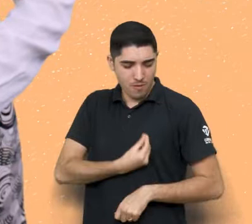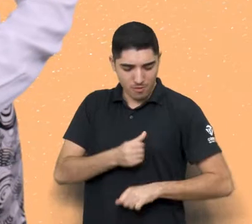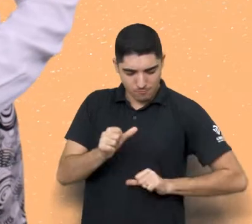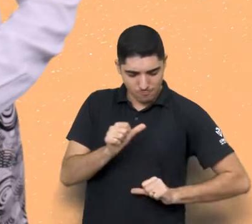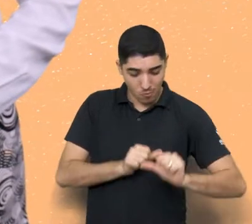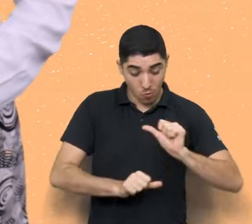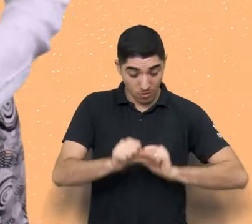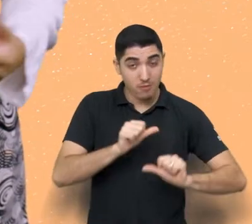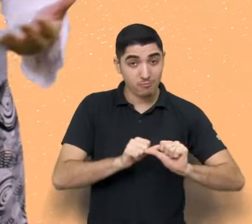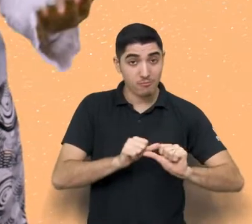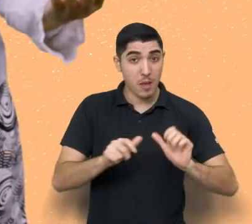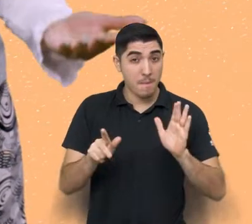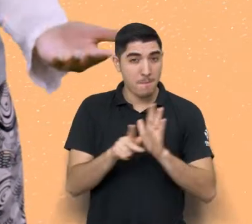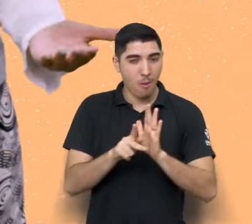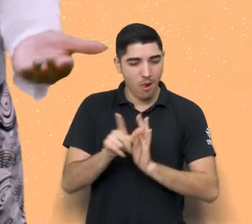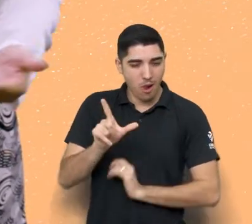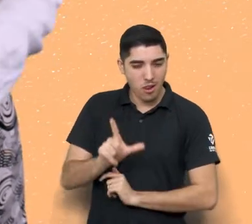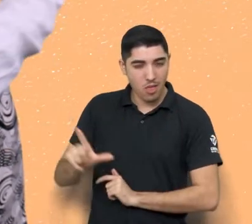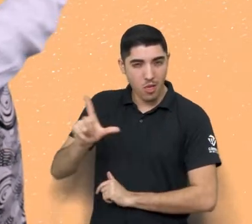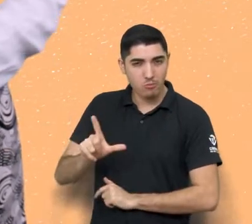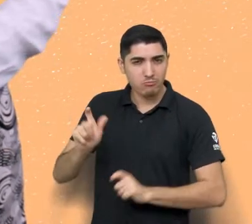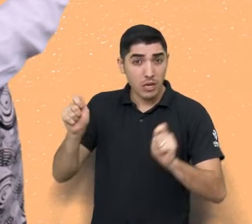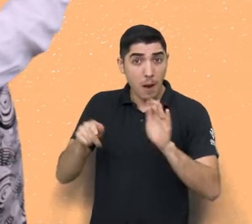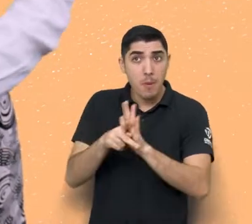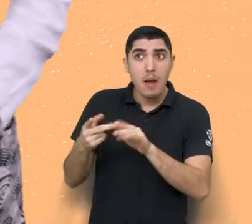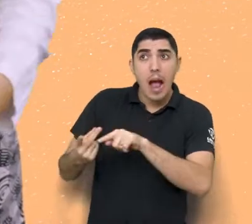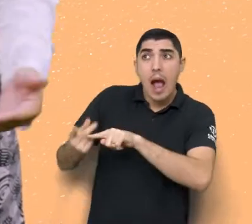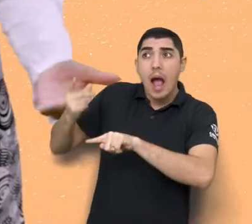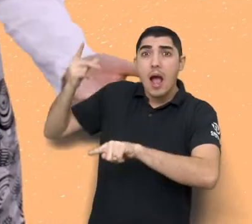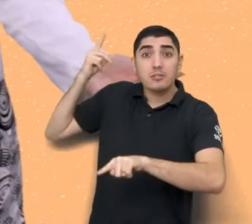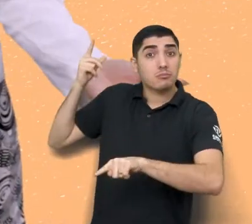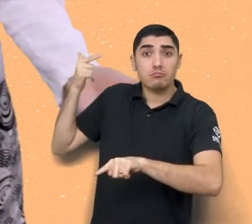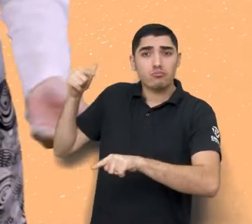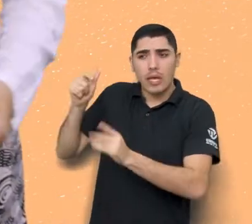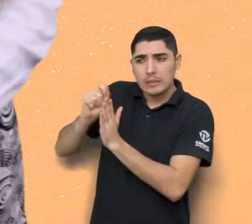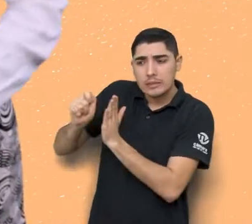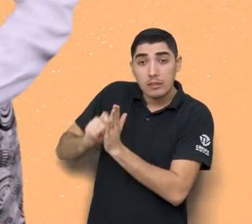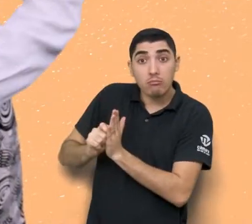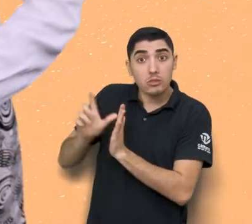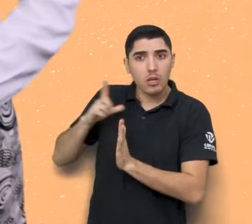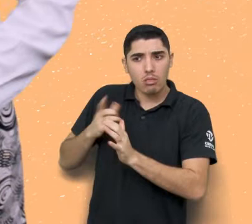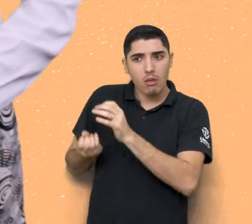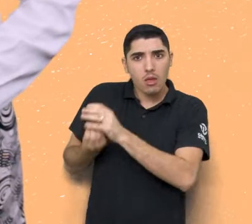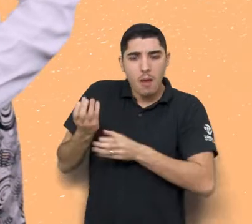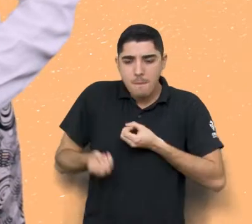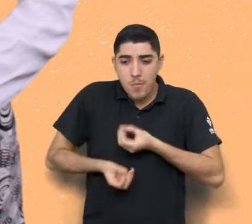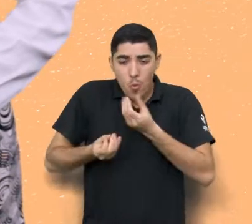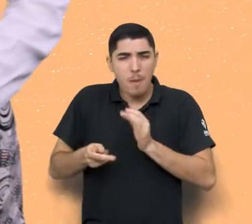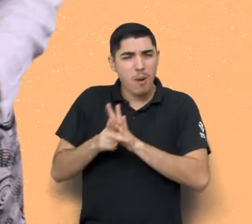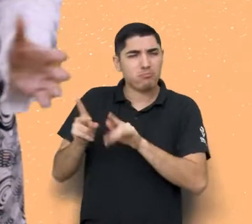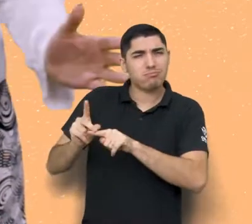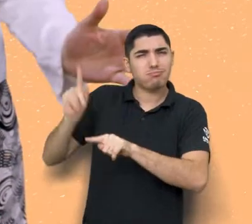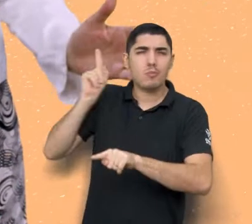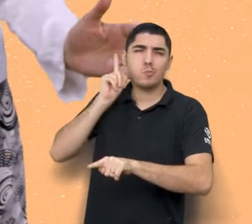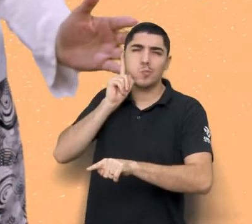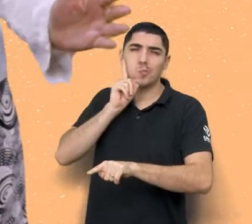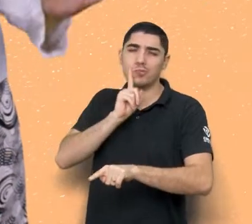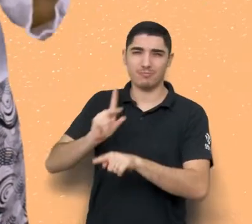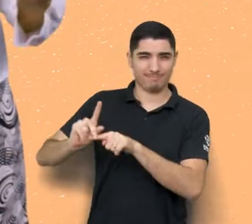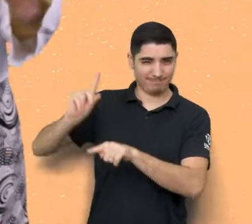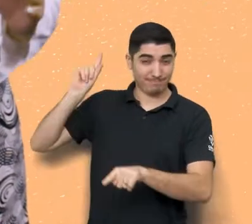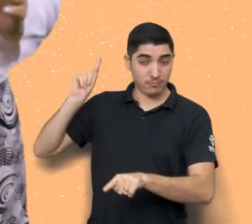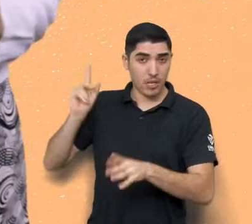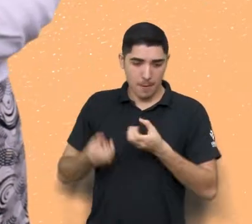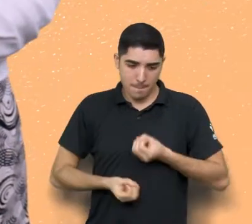gênero literário que surgiu antes mesmo da escrita e se fez presente em civilizações antigas. A poesia é